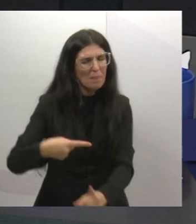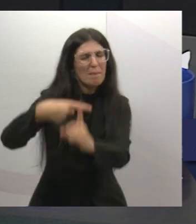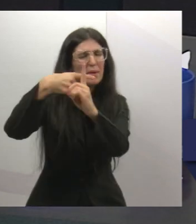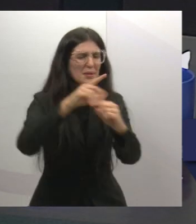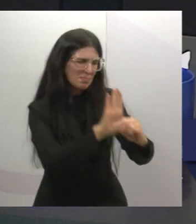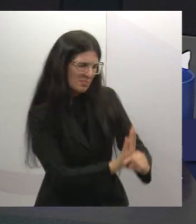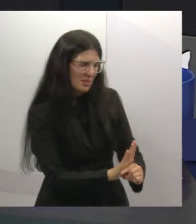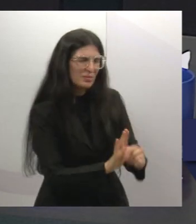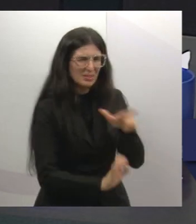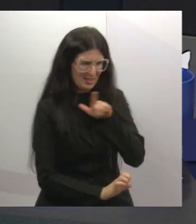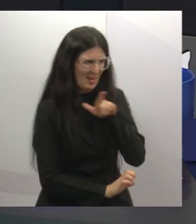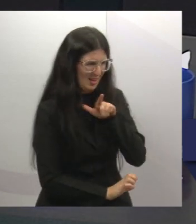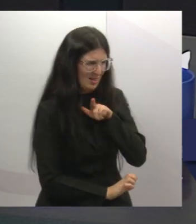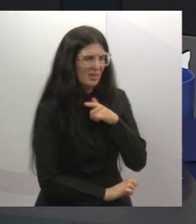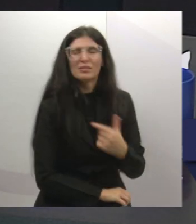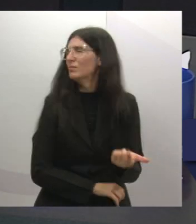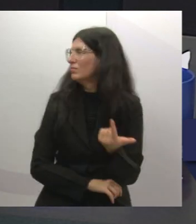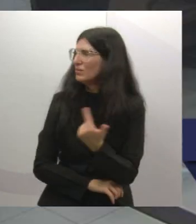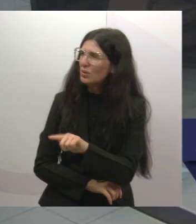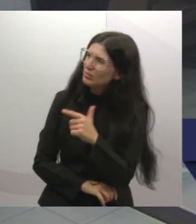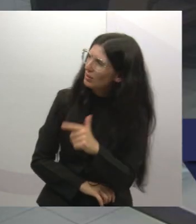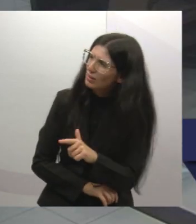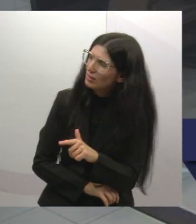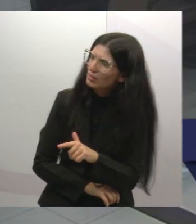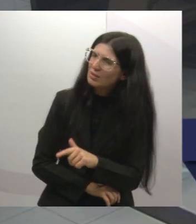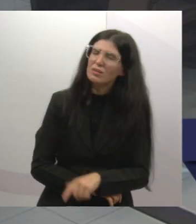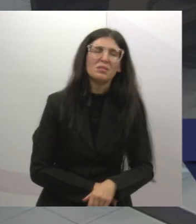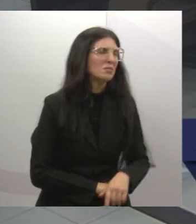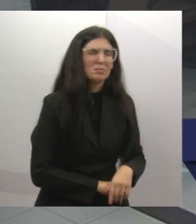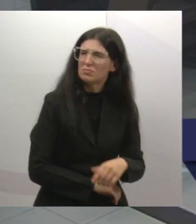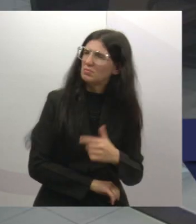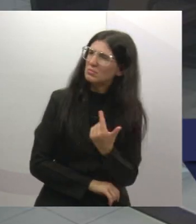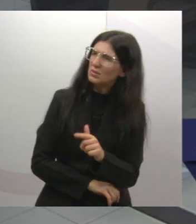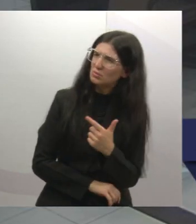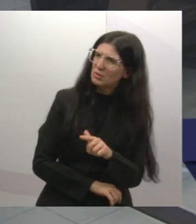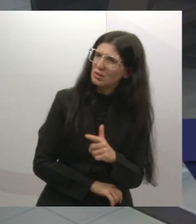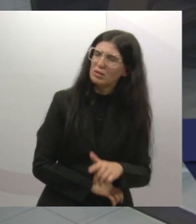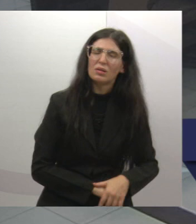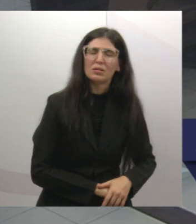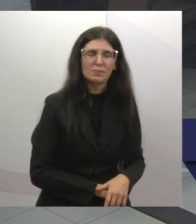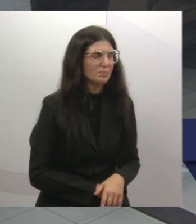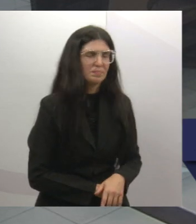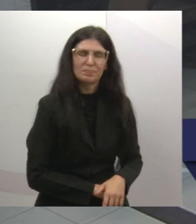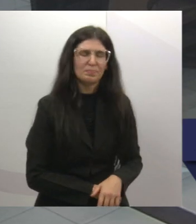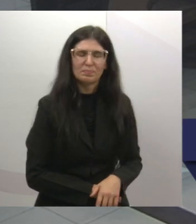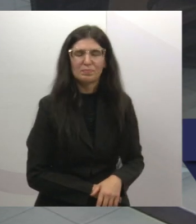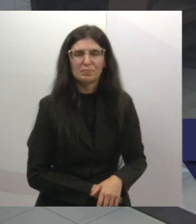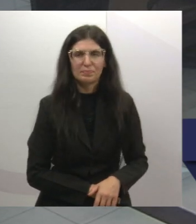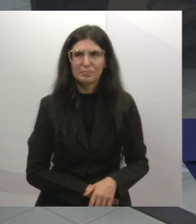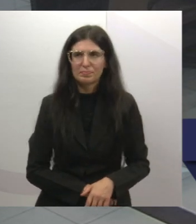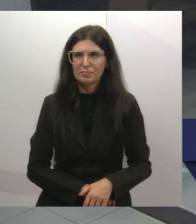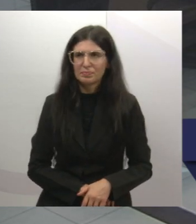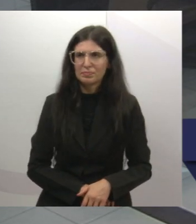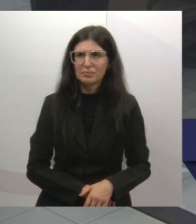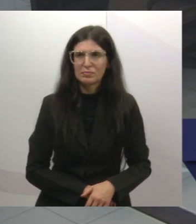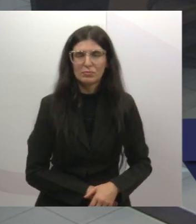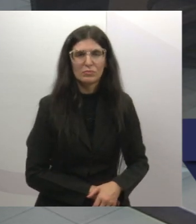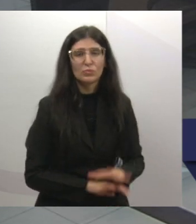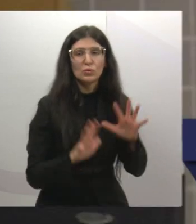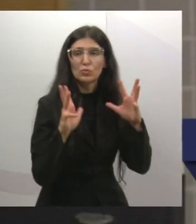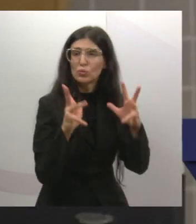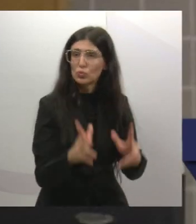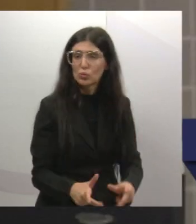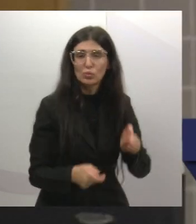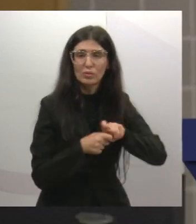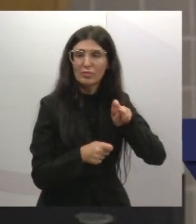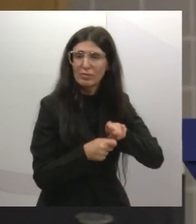Não. Não. Na receita não há, nem só na despesa, e né? nem na despesa. São totalmente executados. Tudo